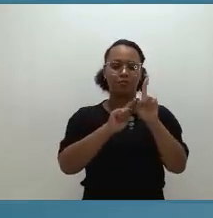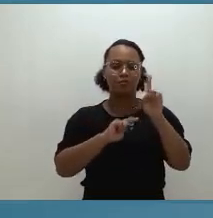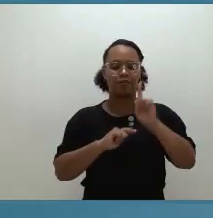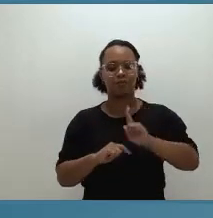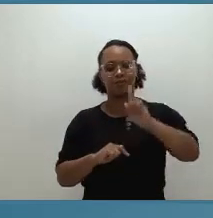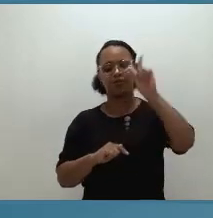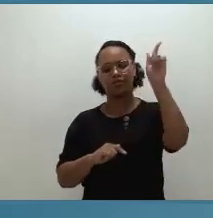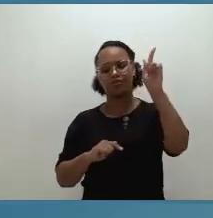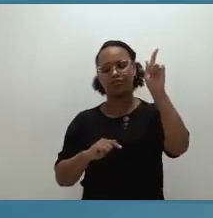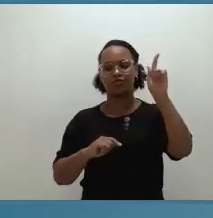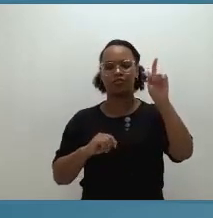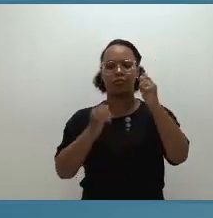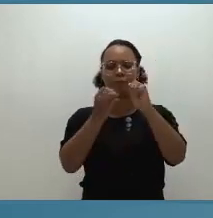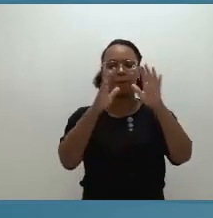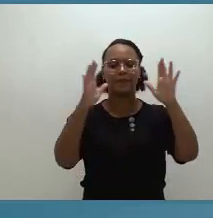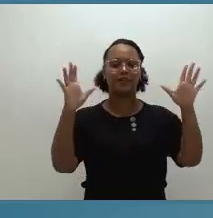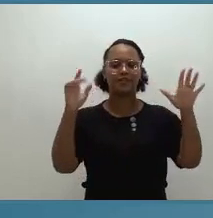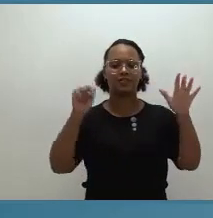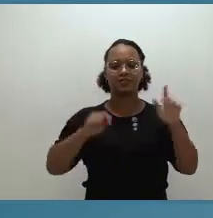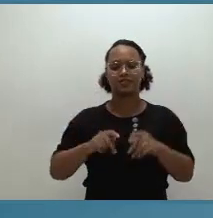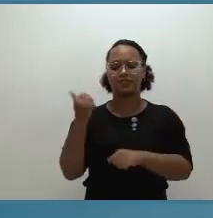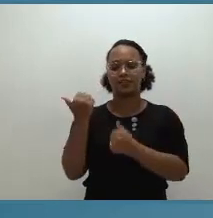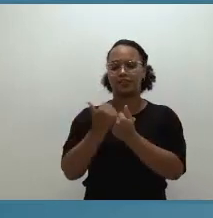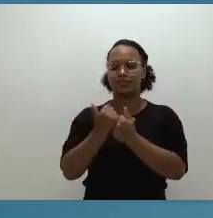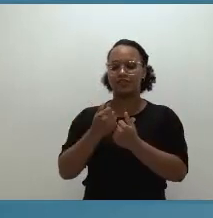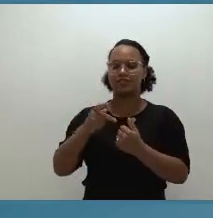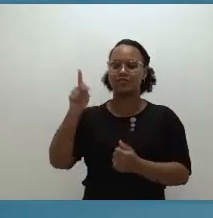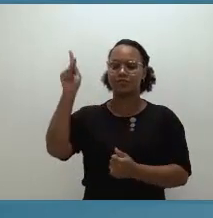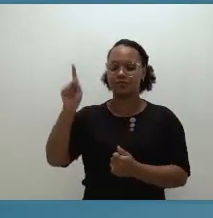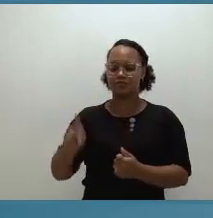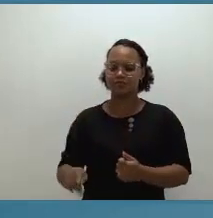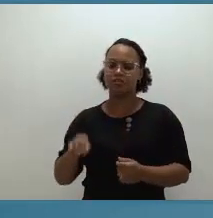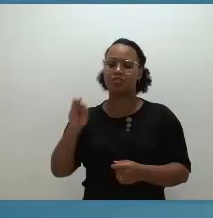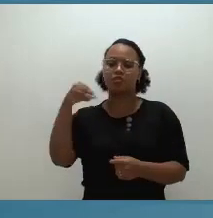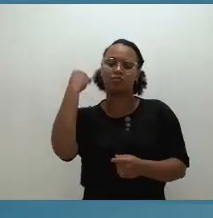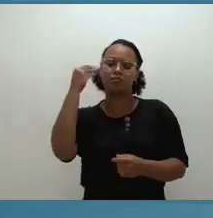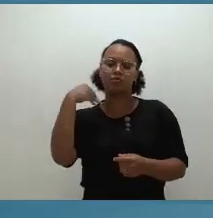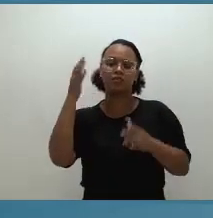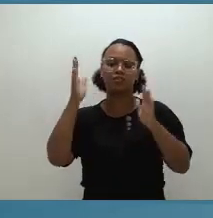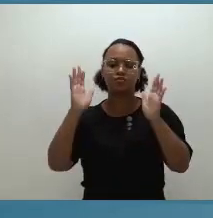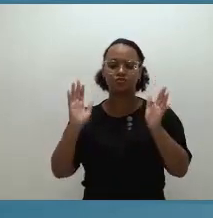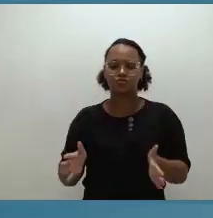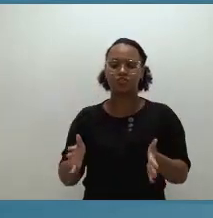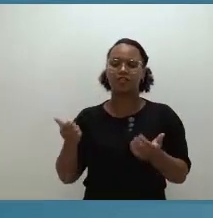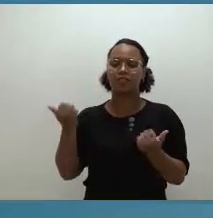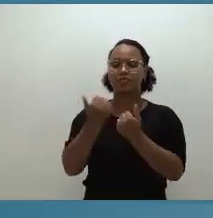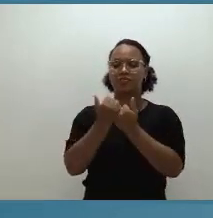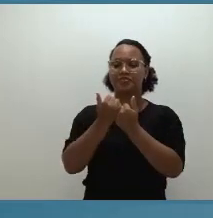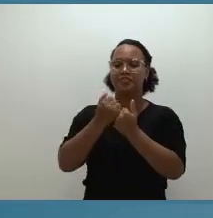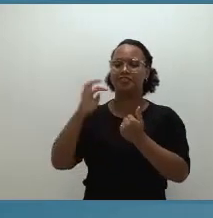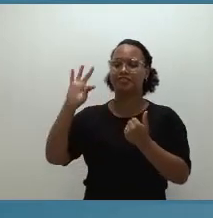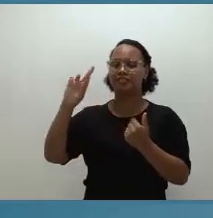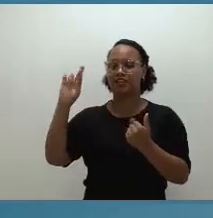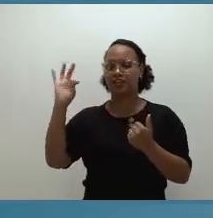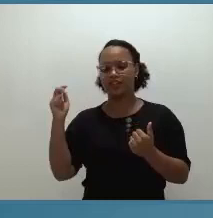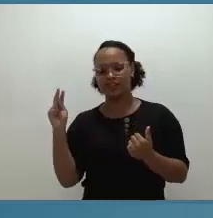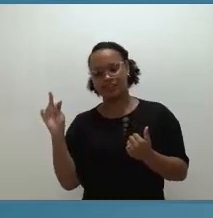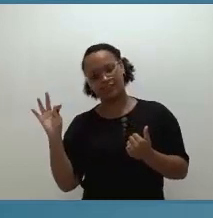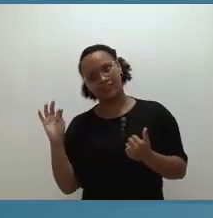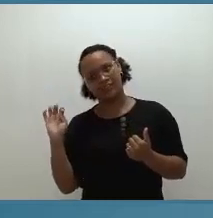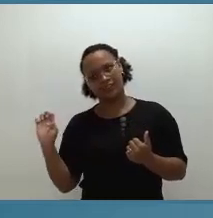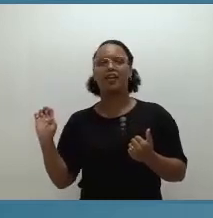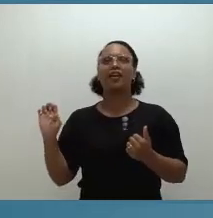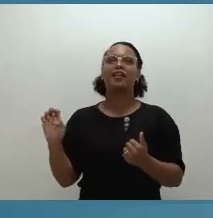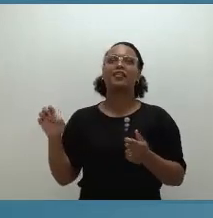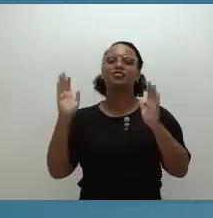na vice-presidência. Tenha experiência porque já foi vice-presidente do Tribunal Regional Eleitoral. Um grande